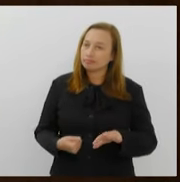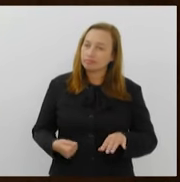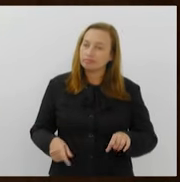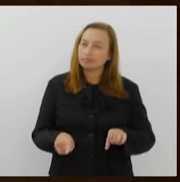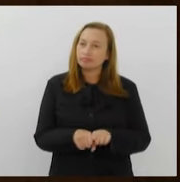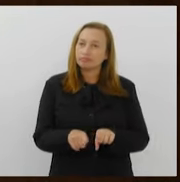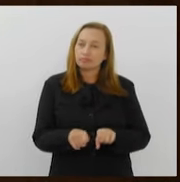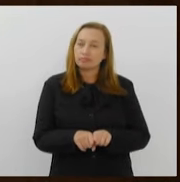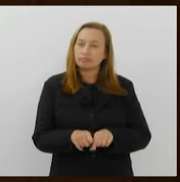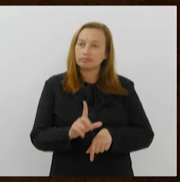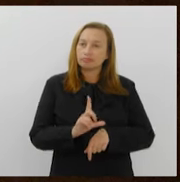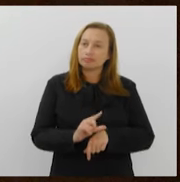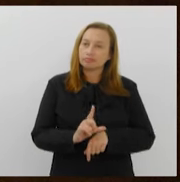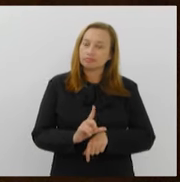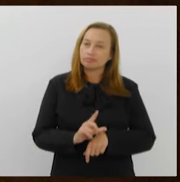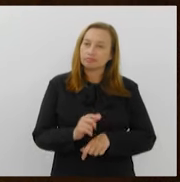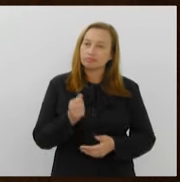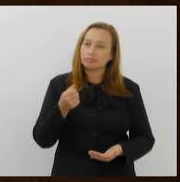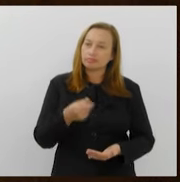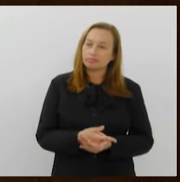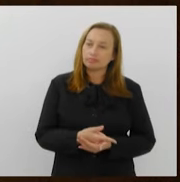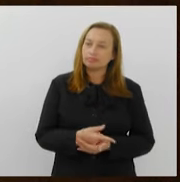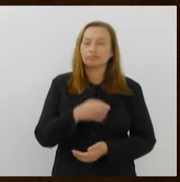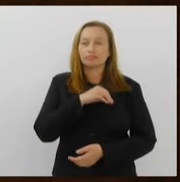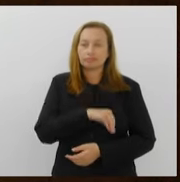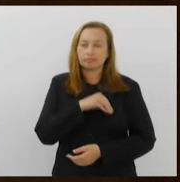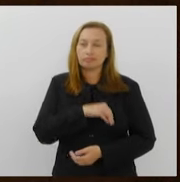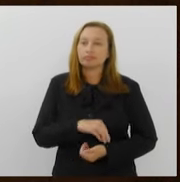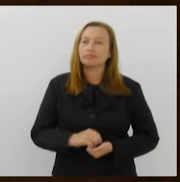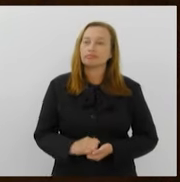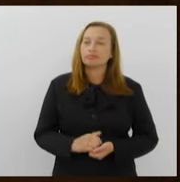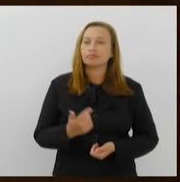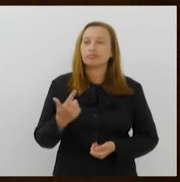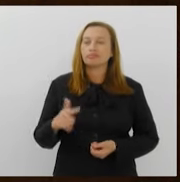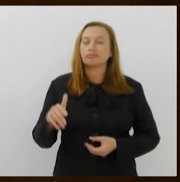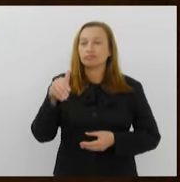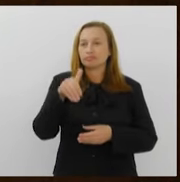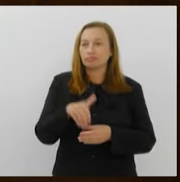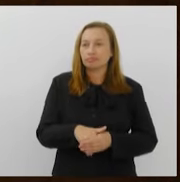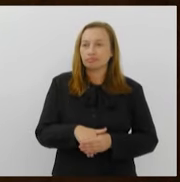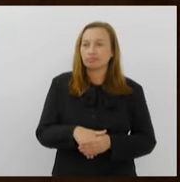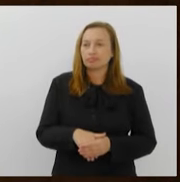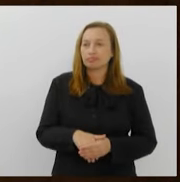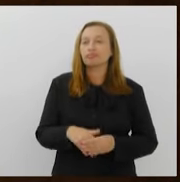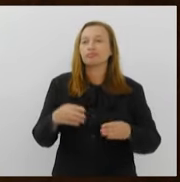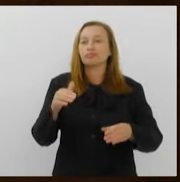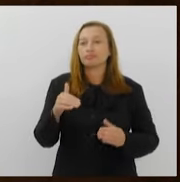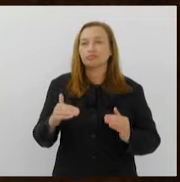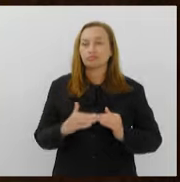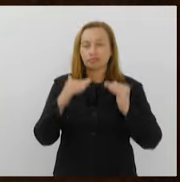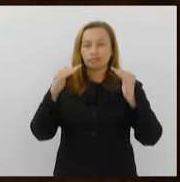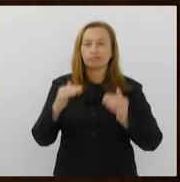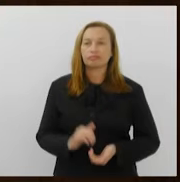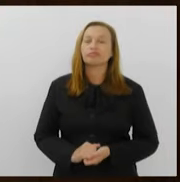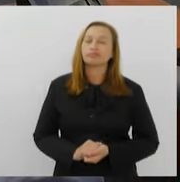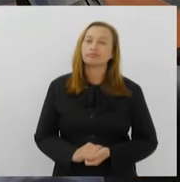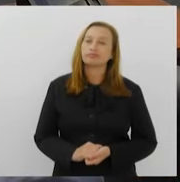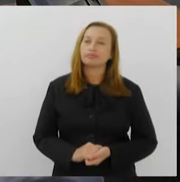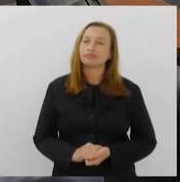justa remuneração. Então, não poderia ser o meu outro voto, que senão favorável.